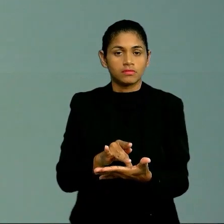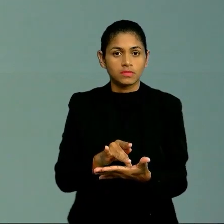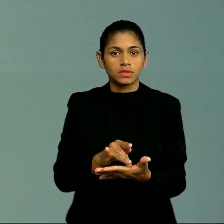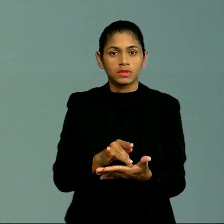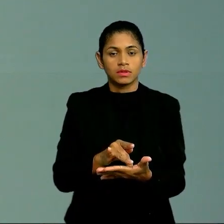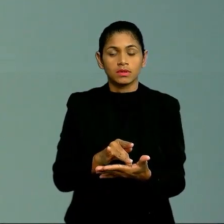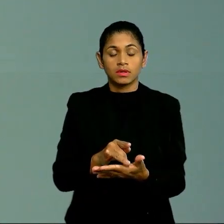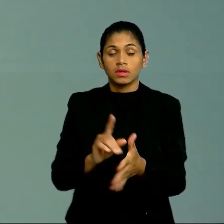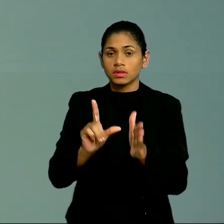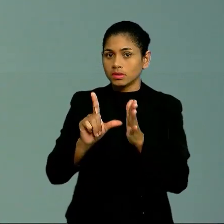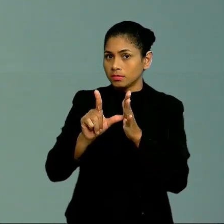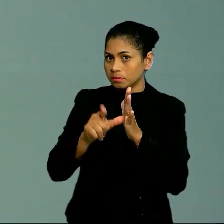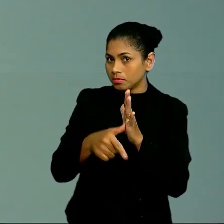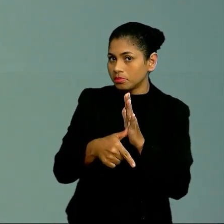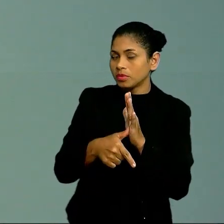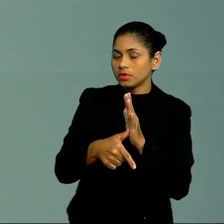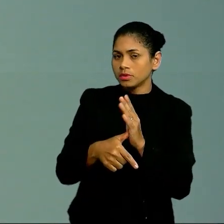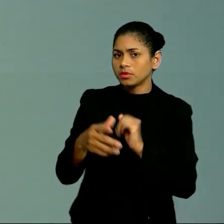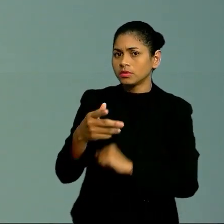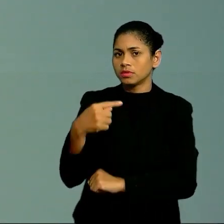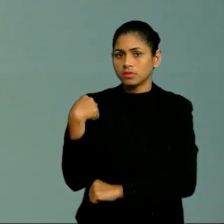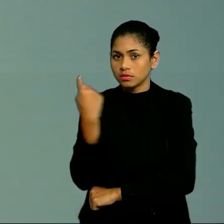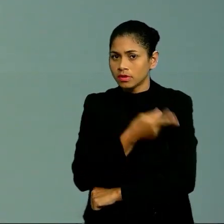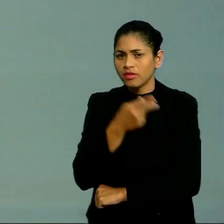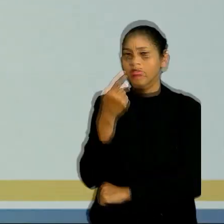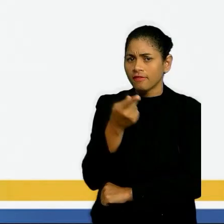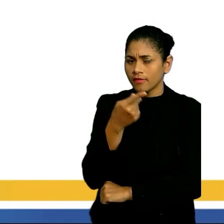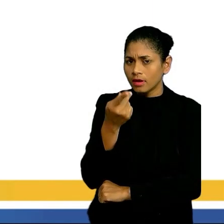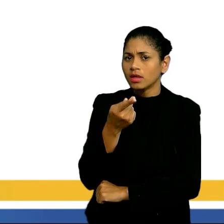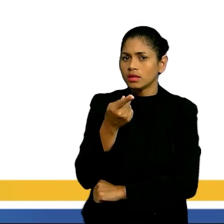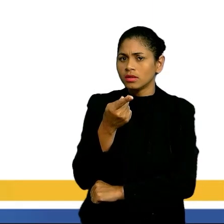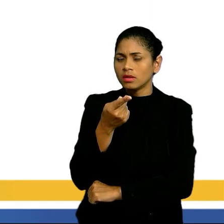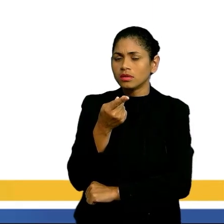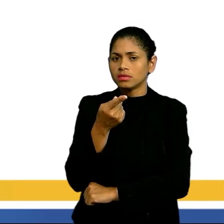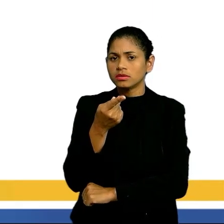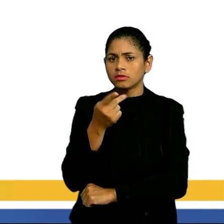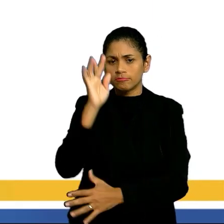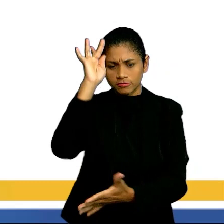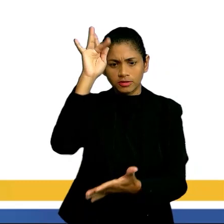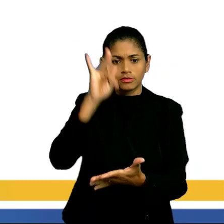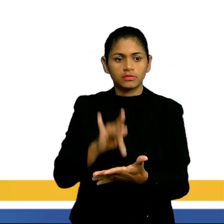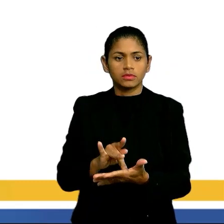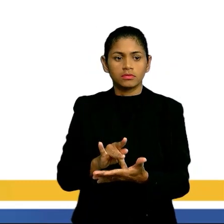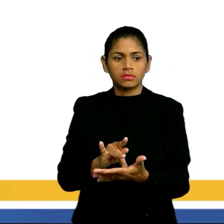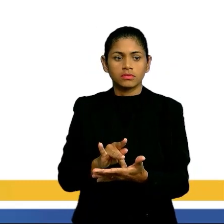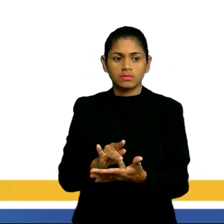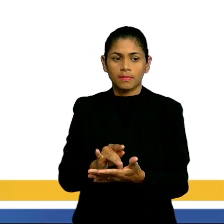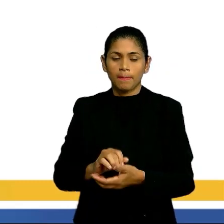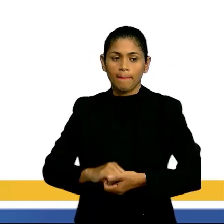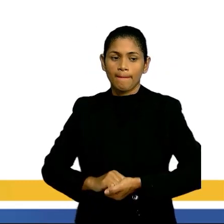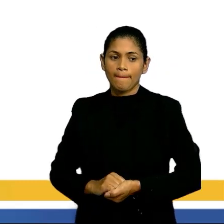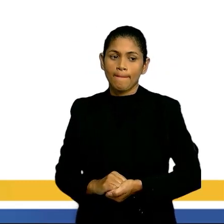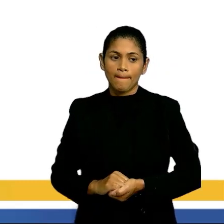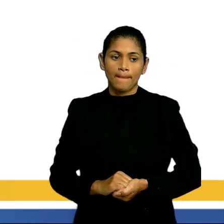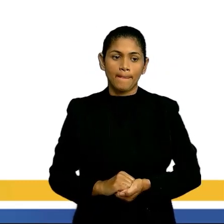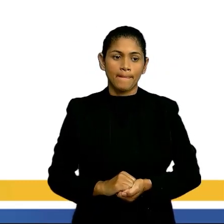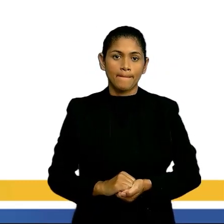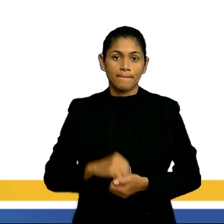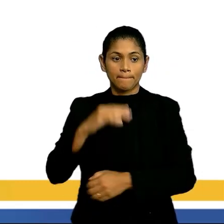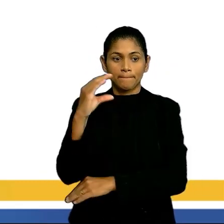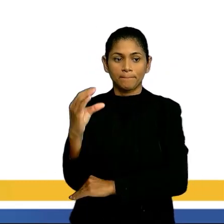de evidências de que ela é aceita, você acha que essa alternativa é a correta? Alternativa C.